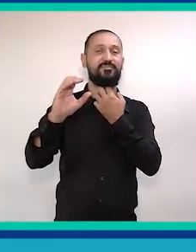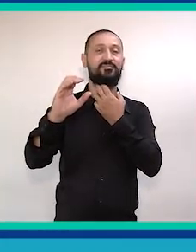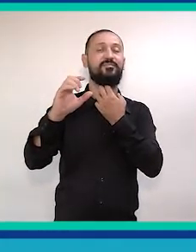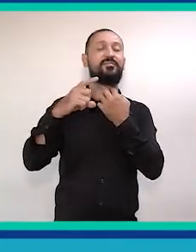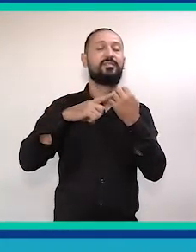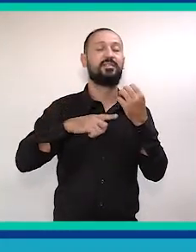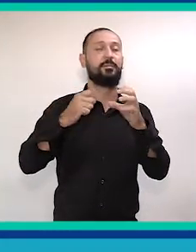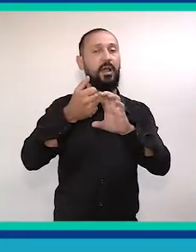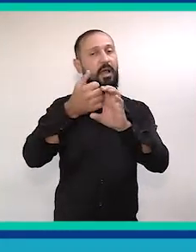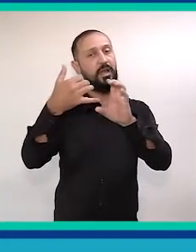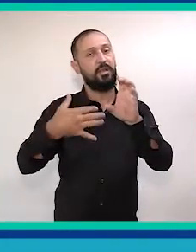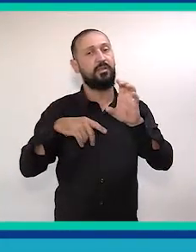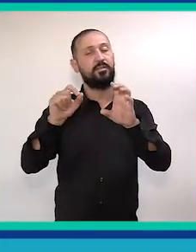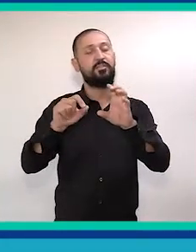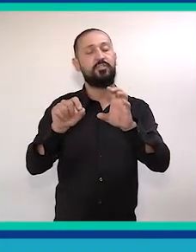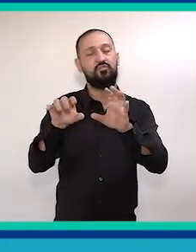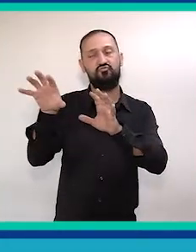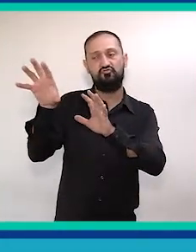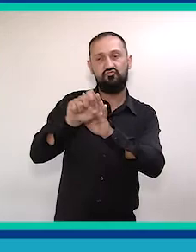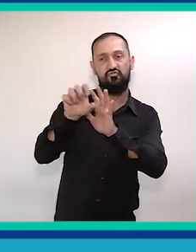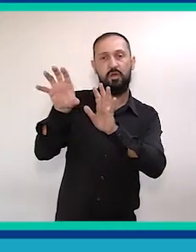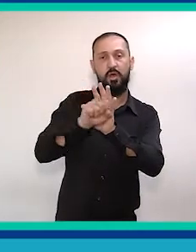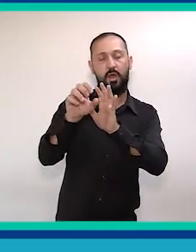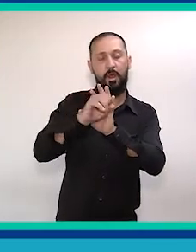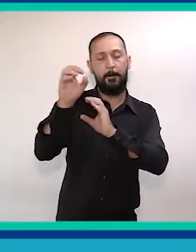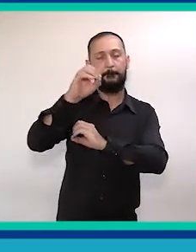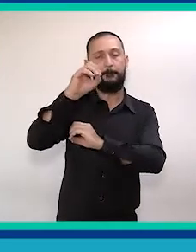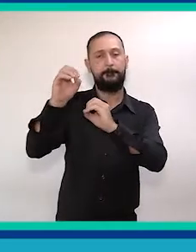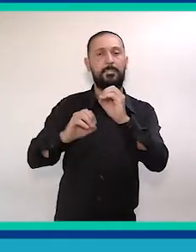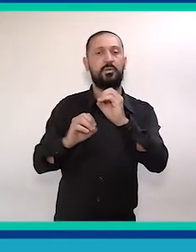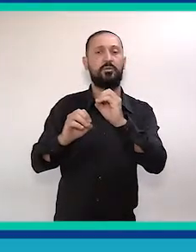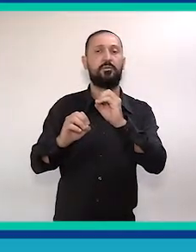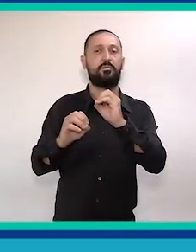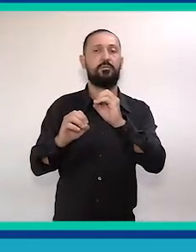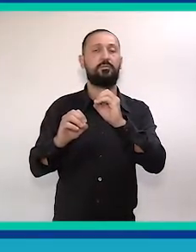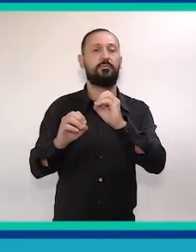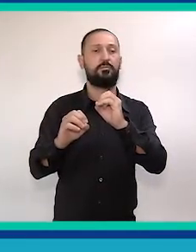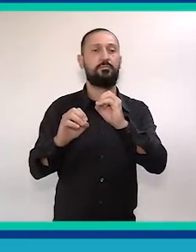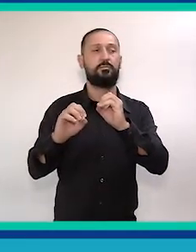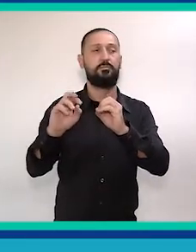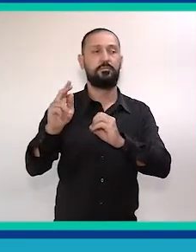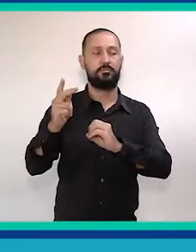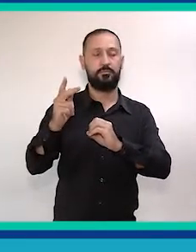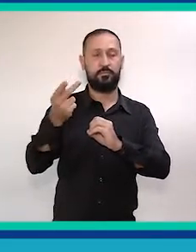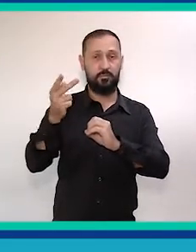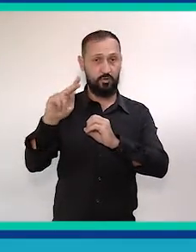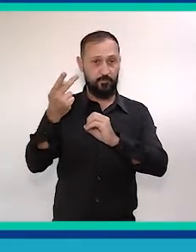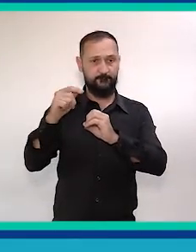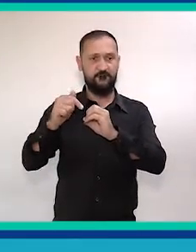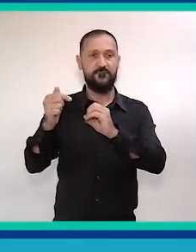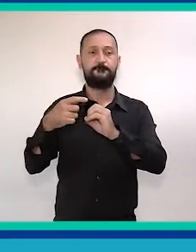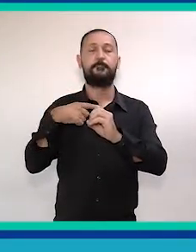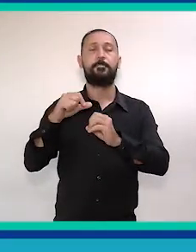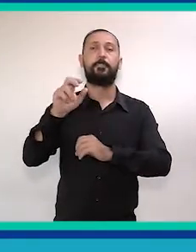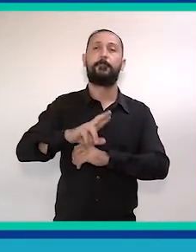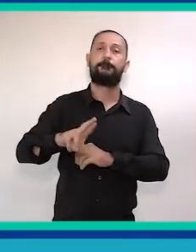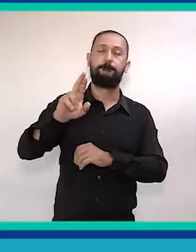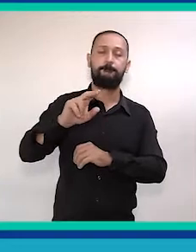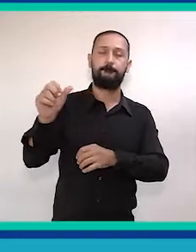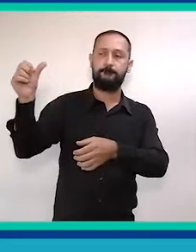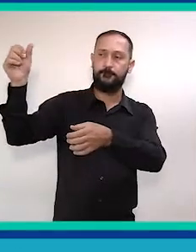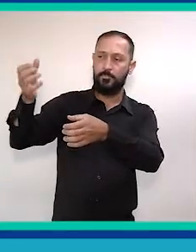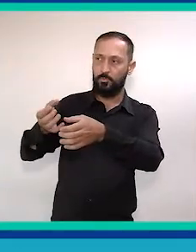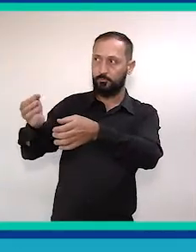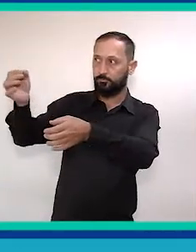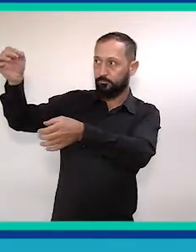Então, o carbono ele tem uma característica de atrair moléculas hidrofóbicas. Então, quando eu